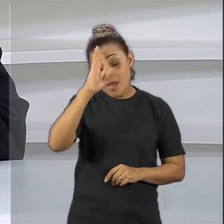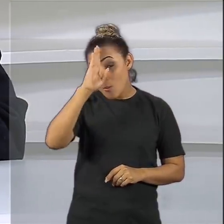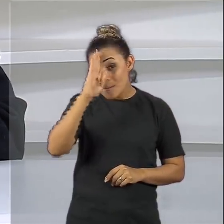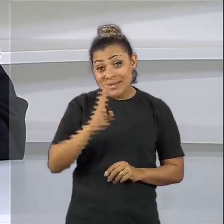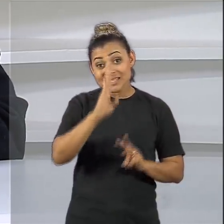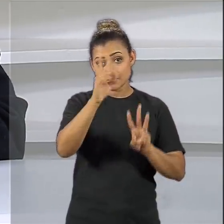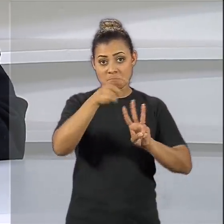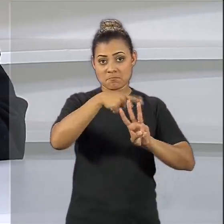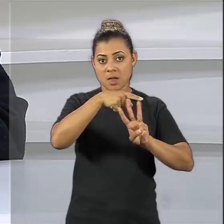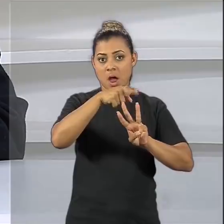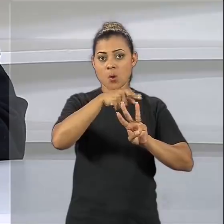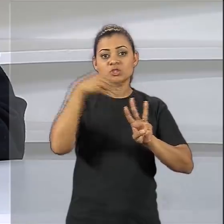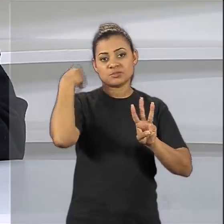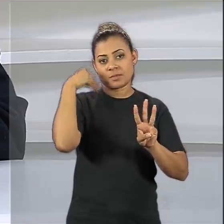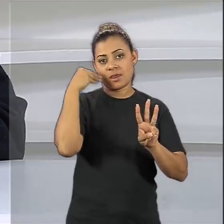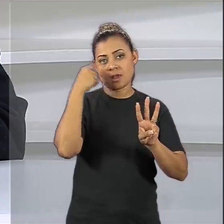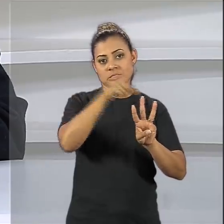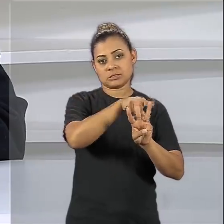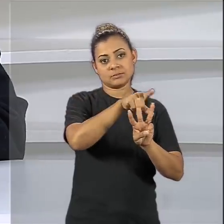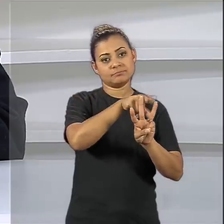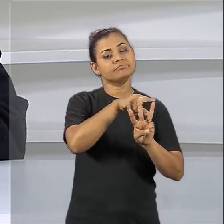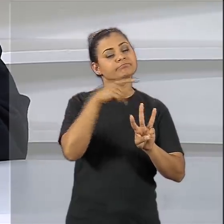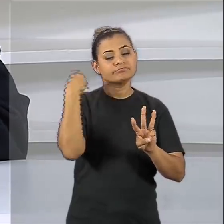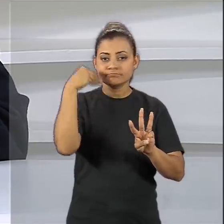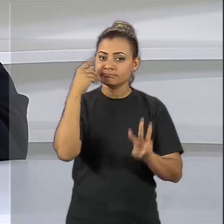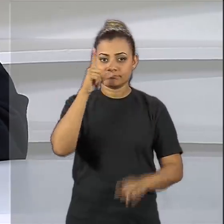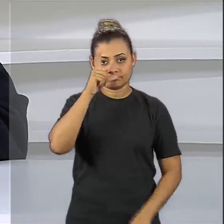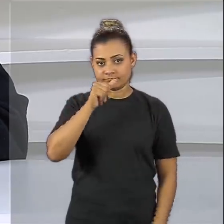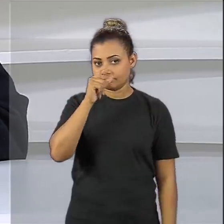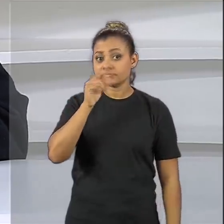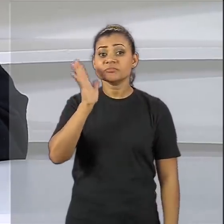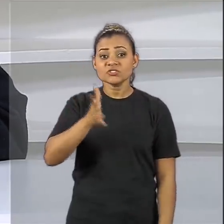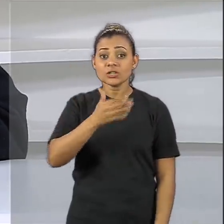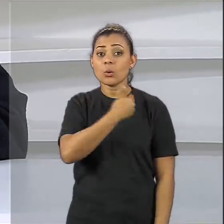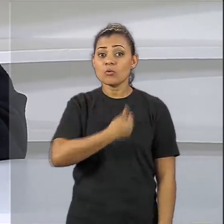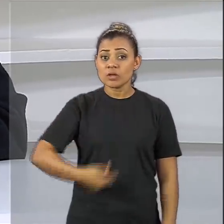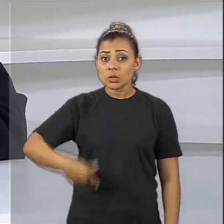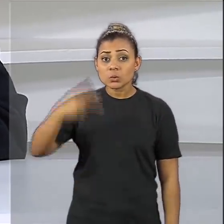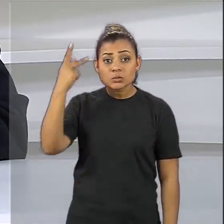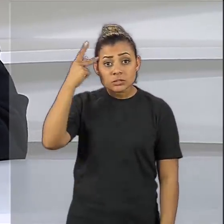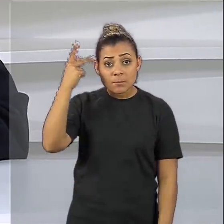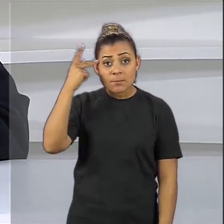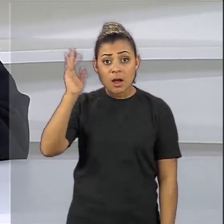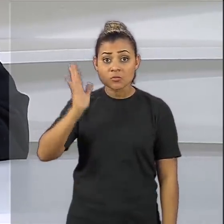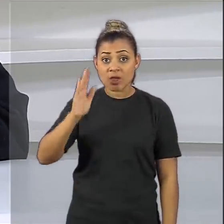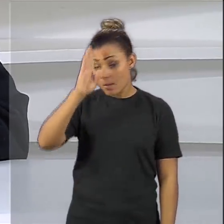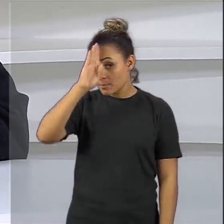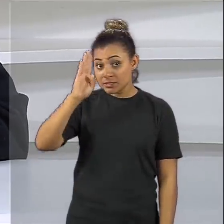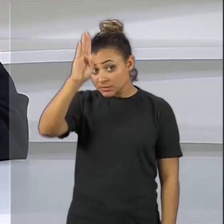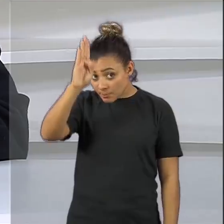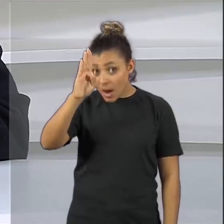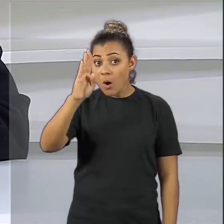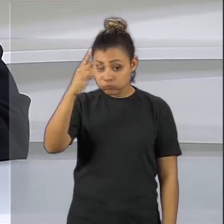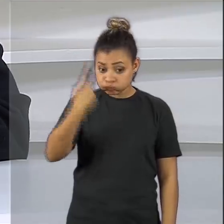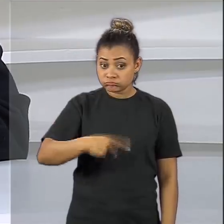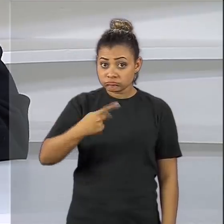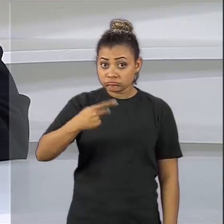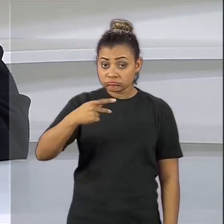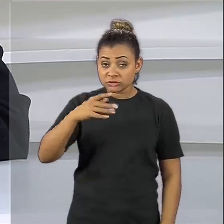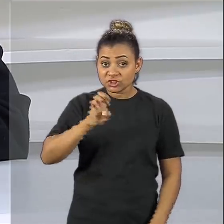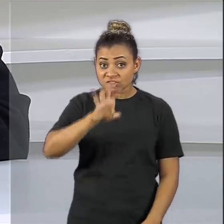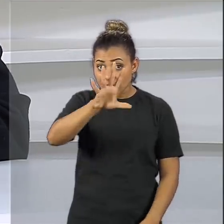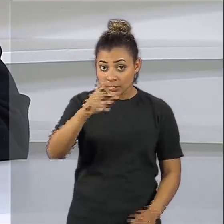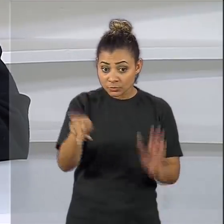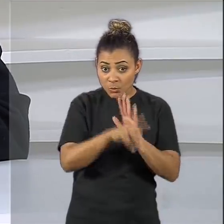principal currículo. Um homem que foi 3 vezes governador de São Paulo, que é o principal estado, isso não é pouca coisa. Além disso,